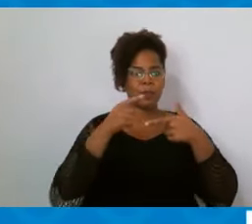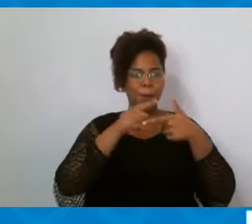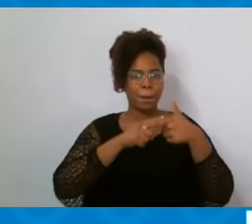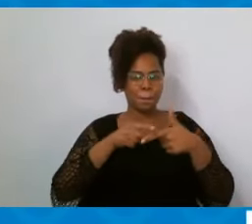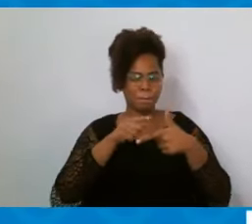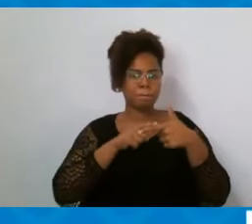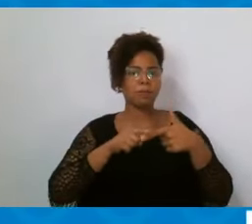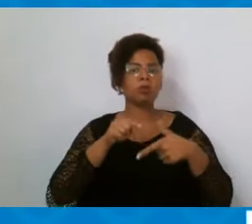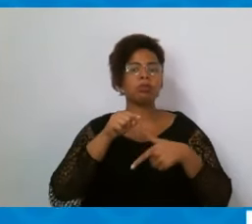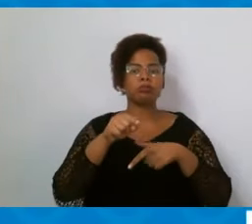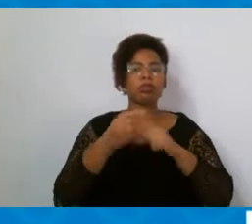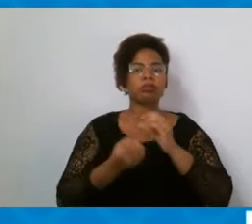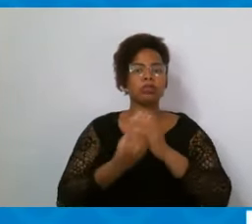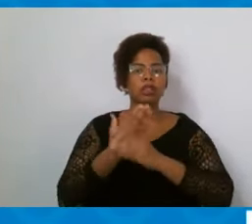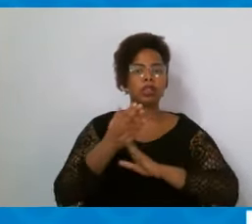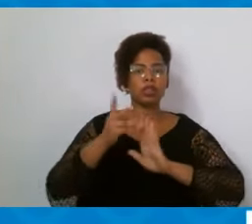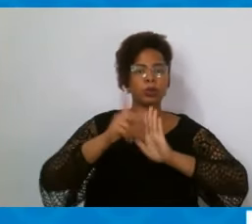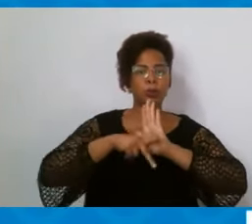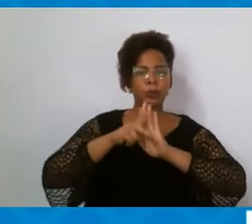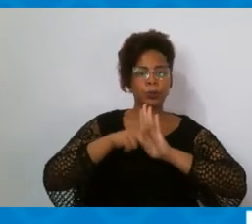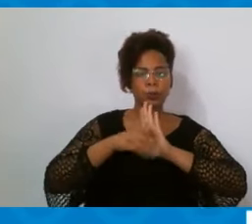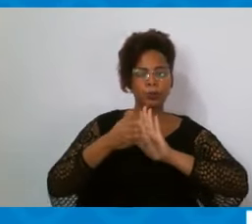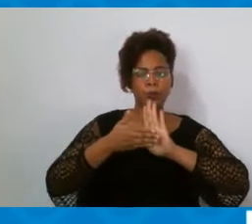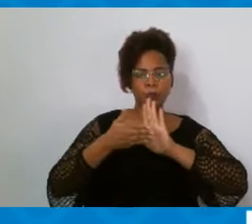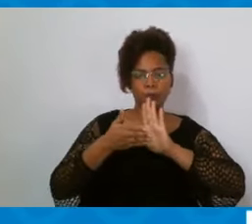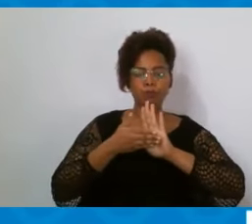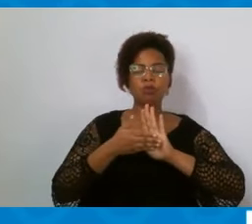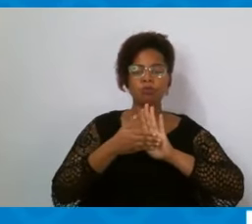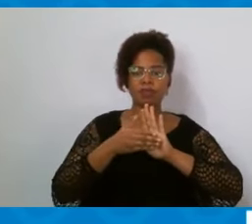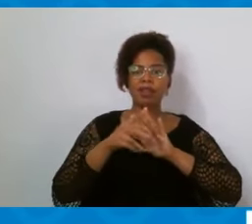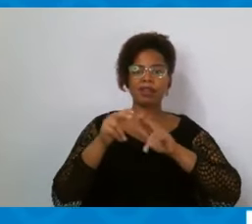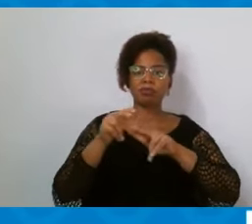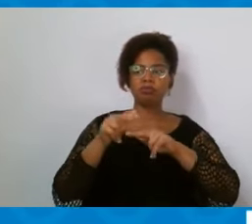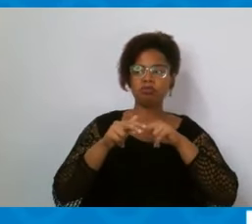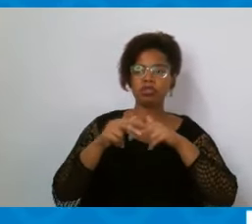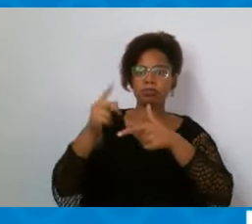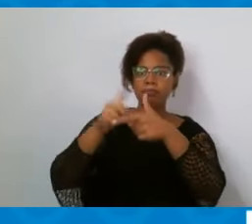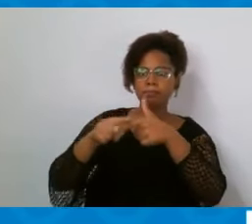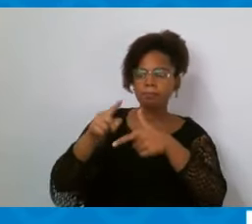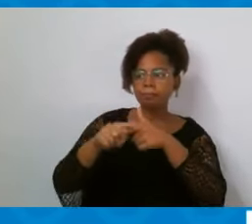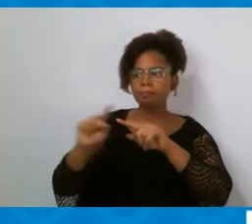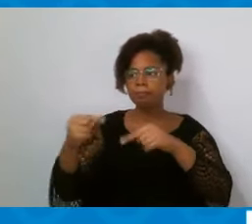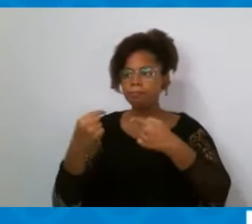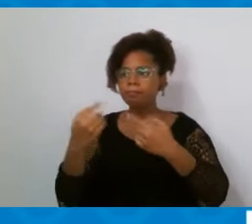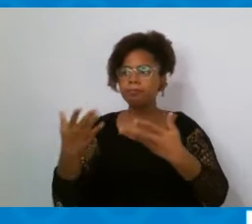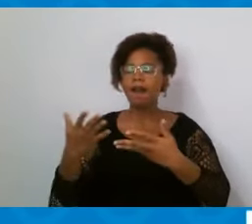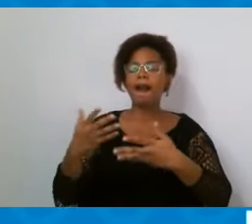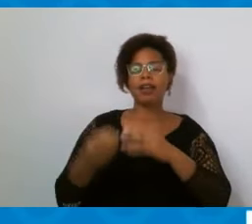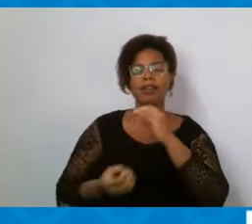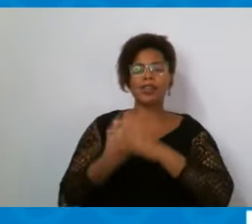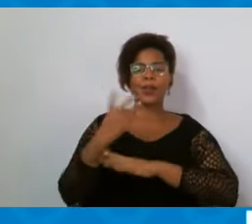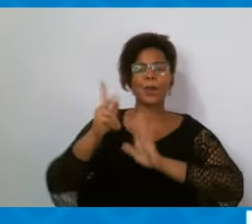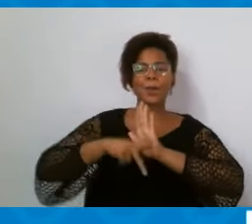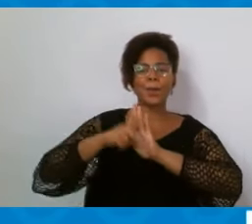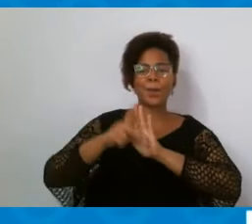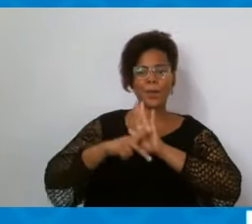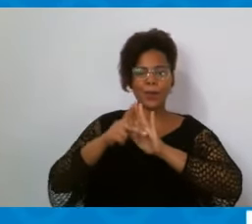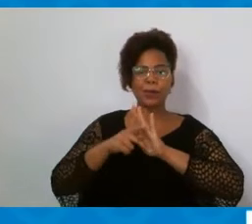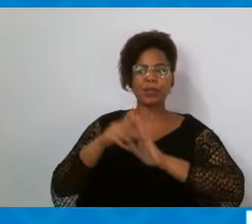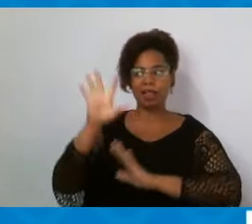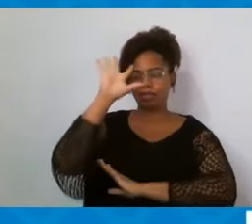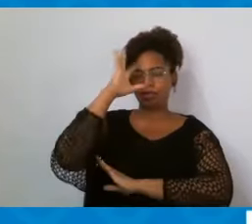realizado, desenvolveu um projeto para responder a um desafio tão vital e tão importante, né, como a questão